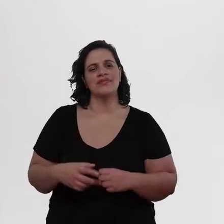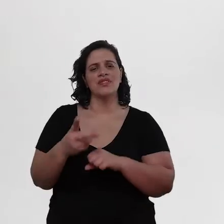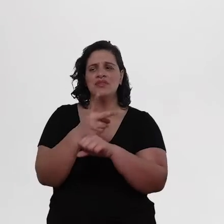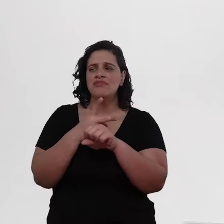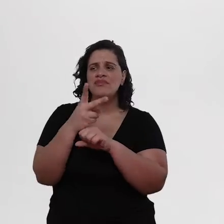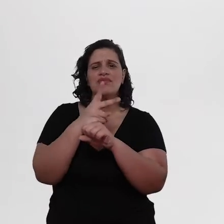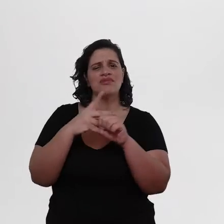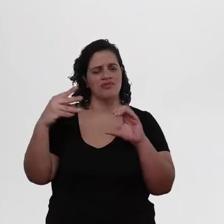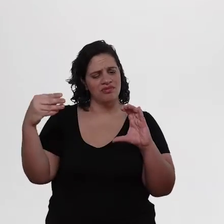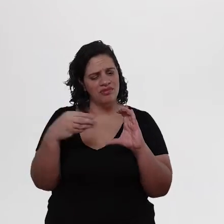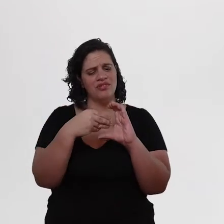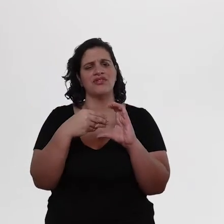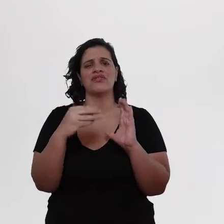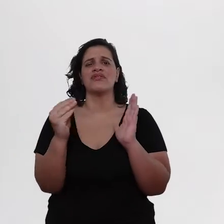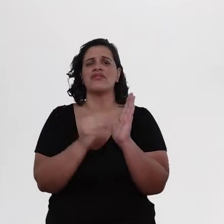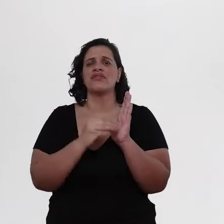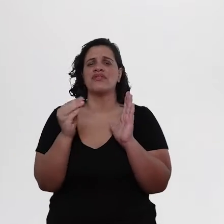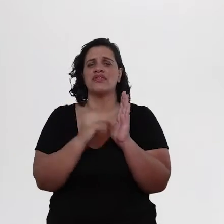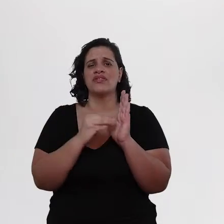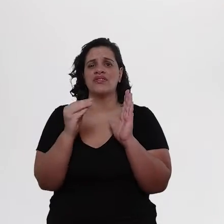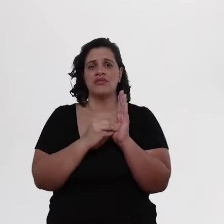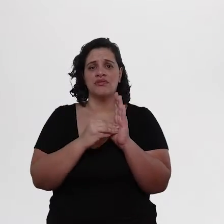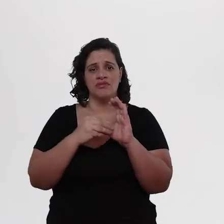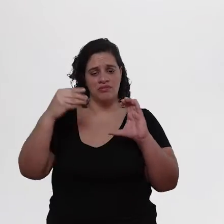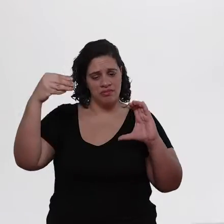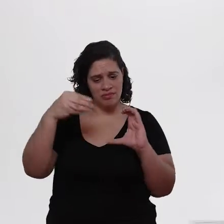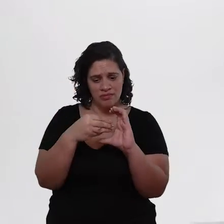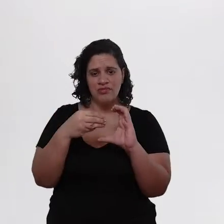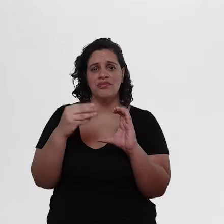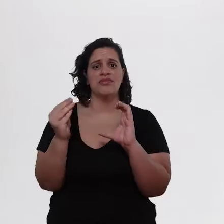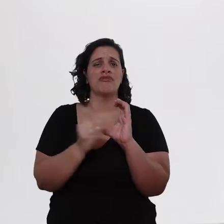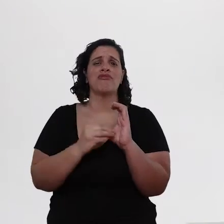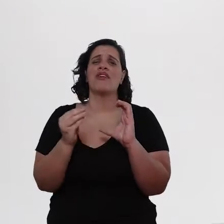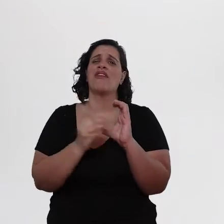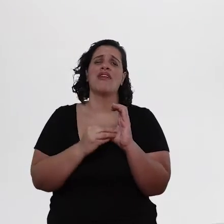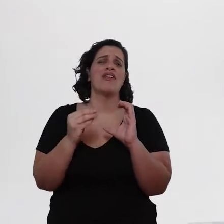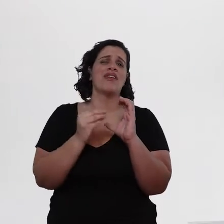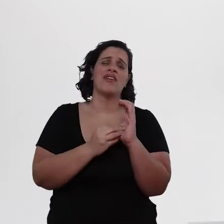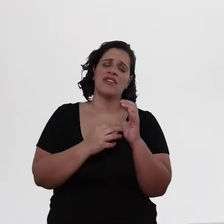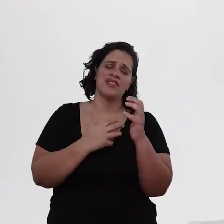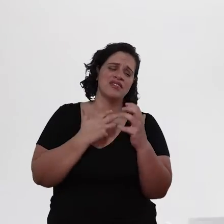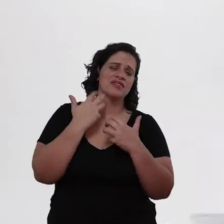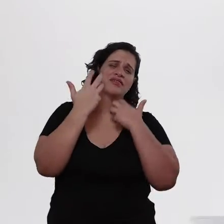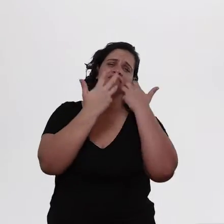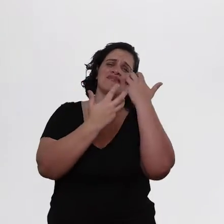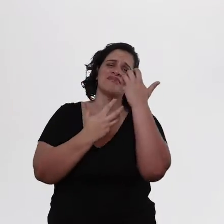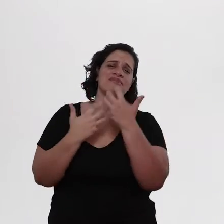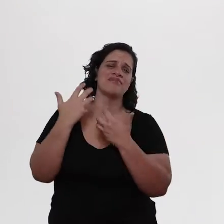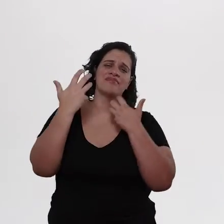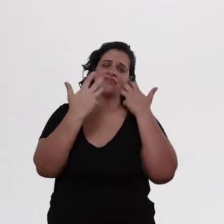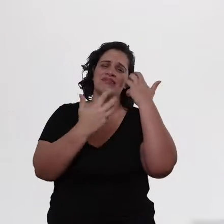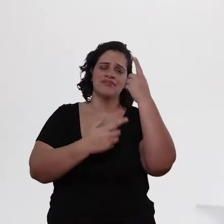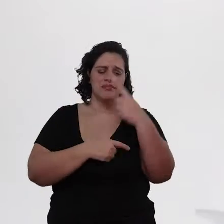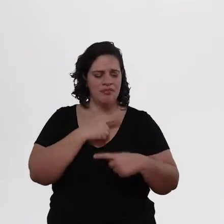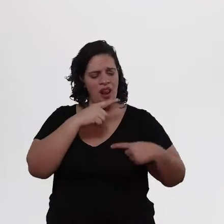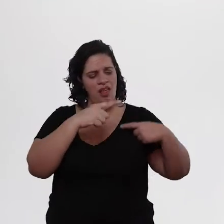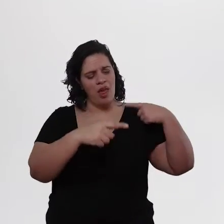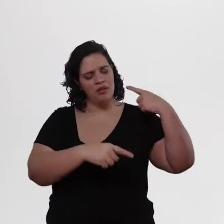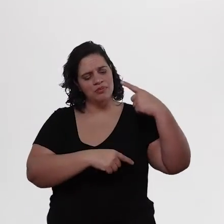Oh, busca a parte que falta em mim, e a parte que falta em mim, ai, ai, ai, io, io,